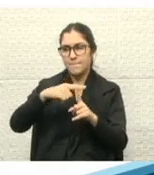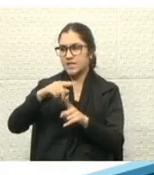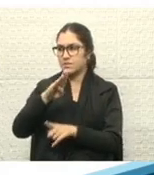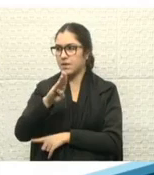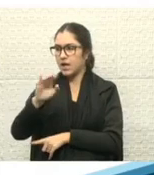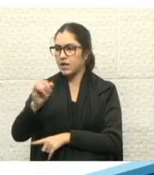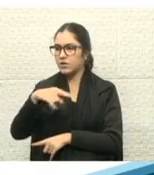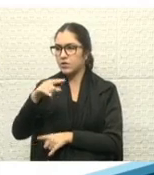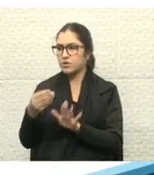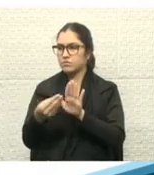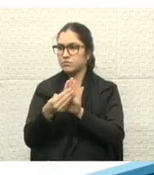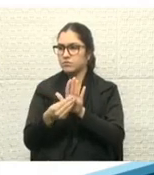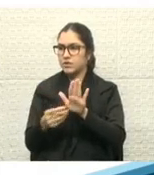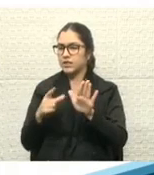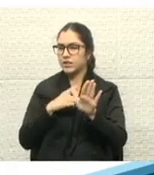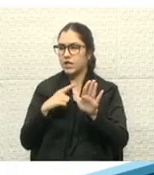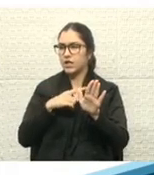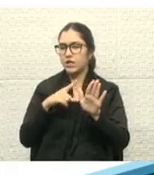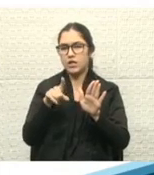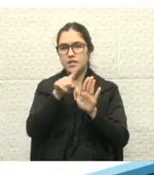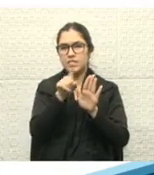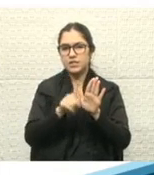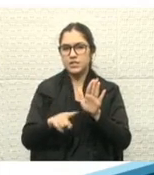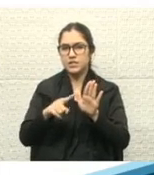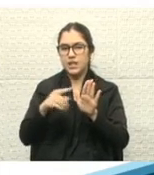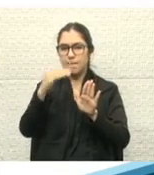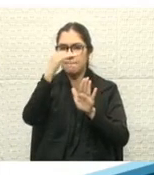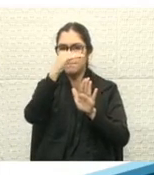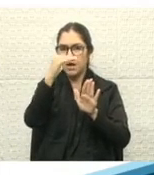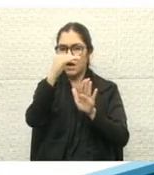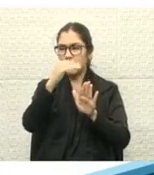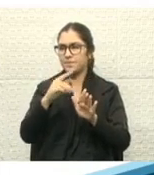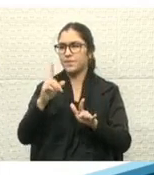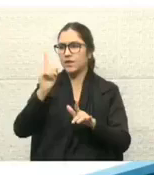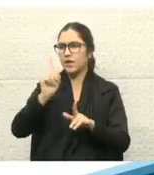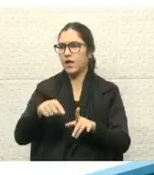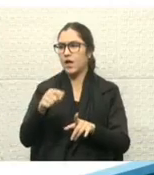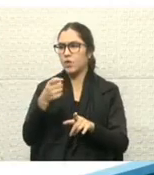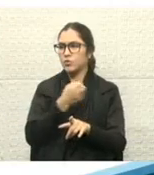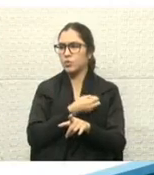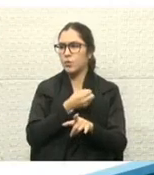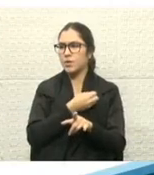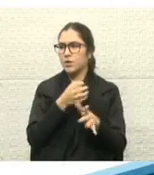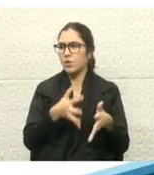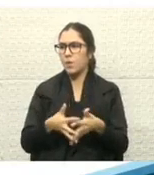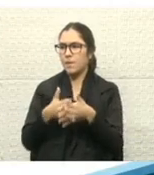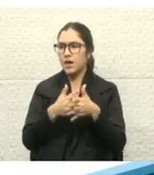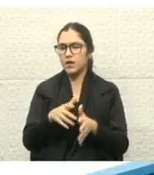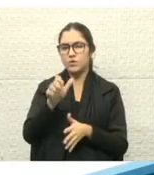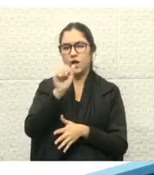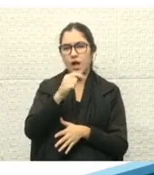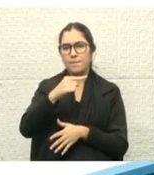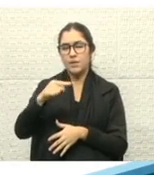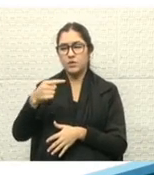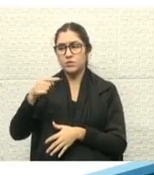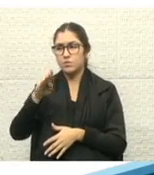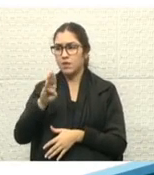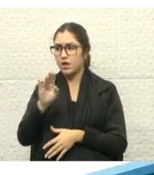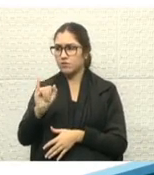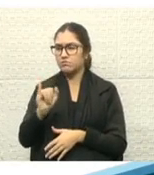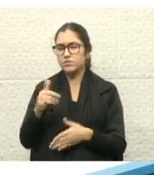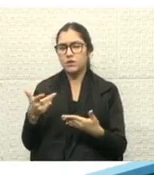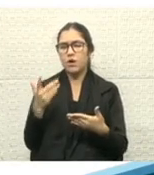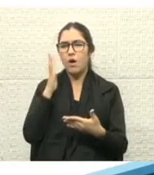nós denotamos usualmente por z barra, ele é o número complexo a menos bi.